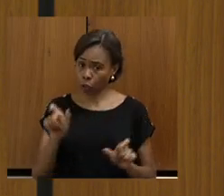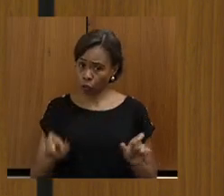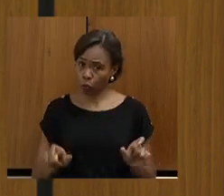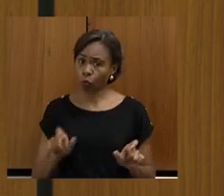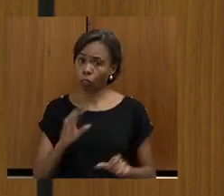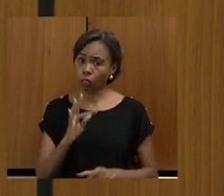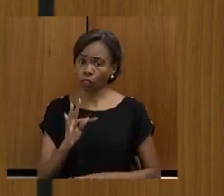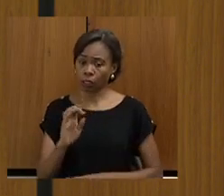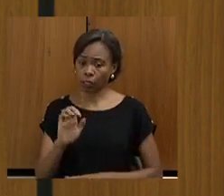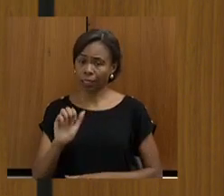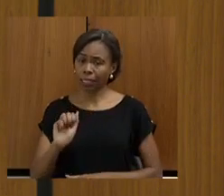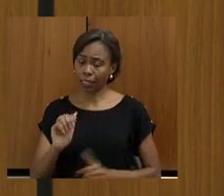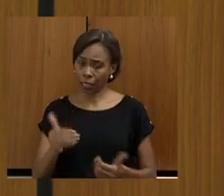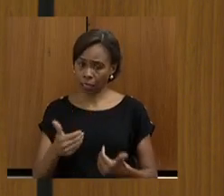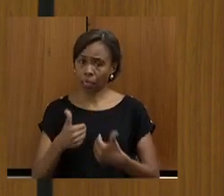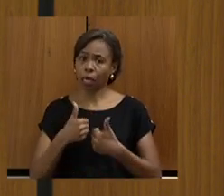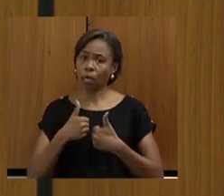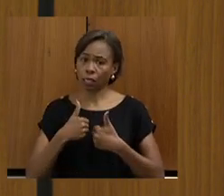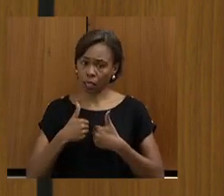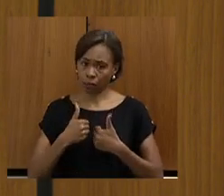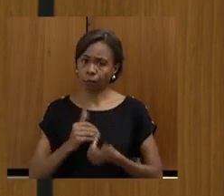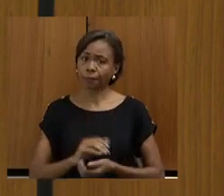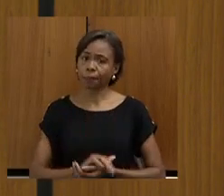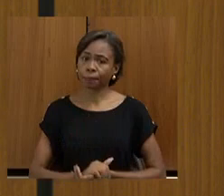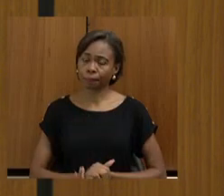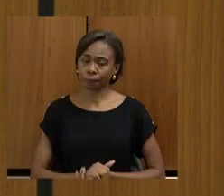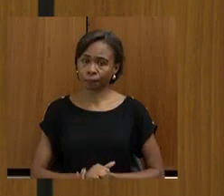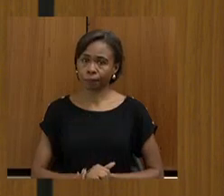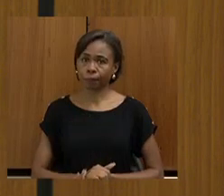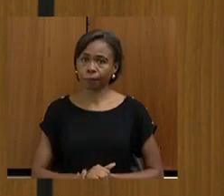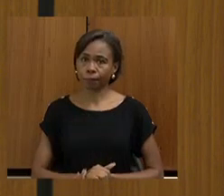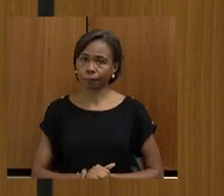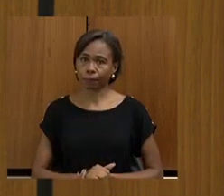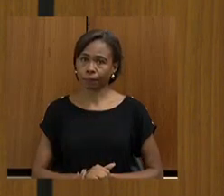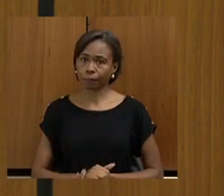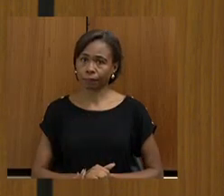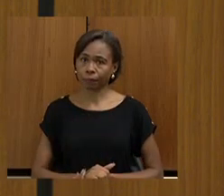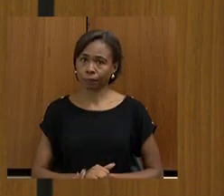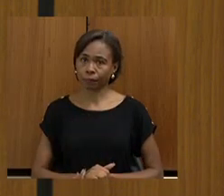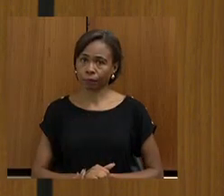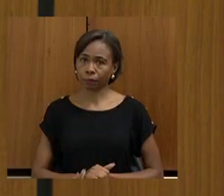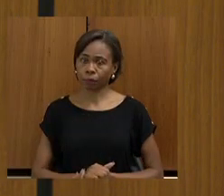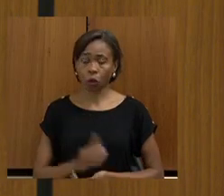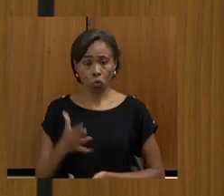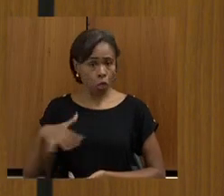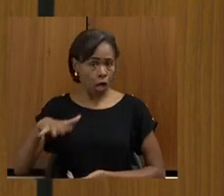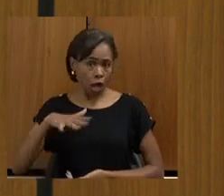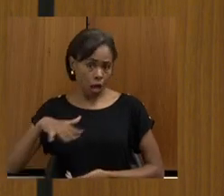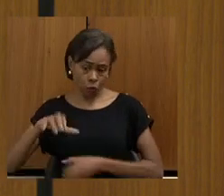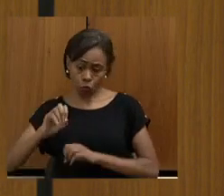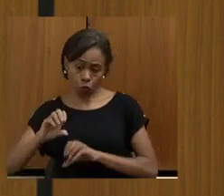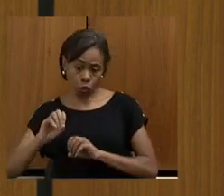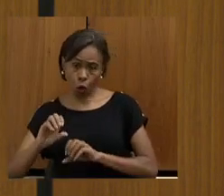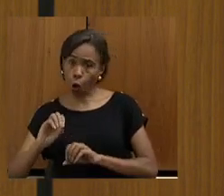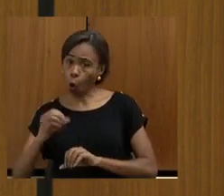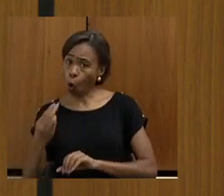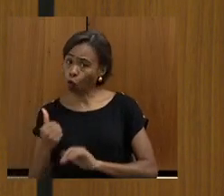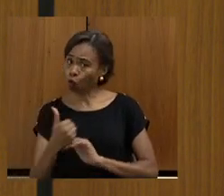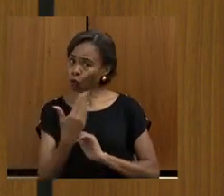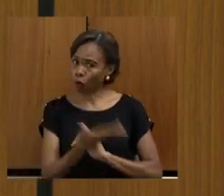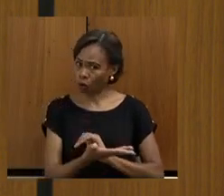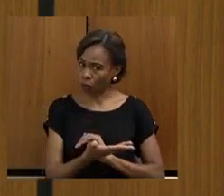dessas crianças, adolescentes, adultos com TEA. seja no âmbito educacional ou fora dele. O que